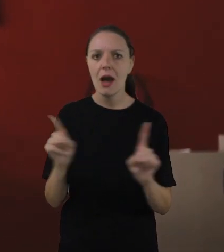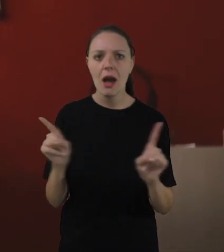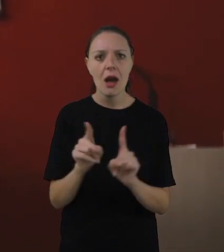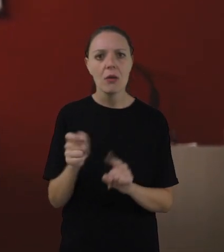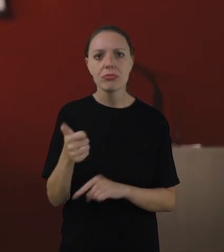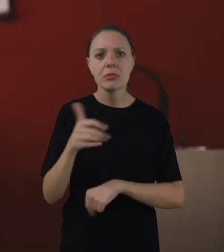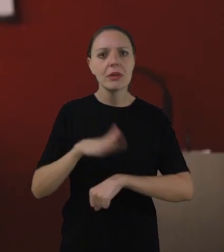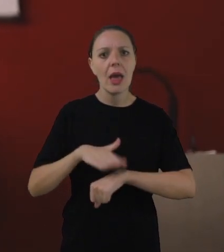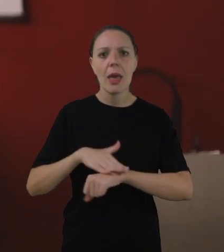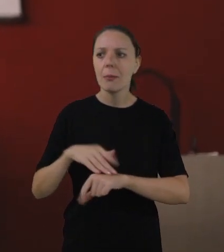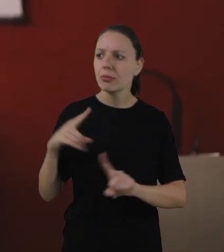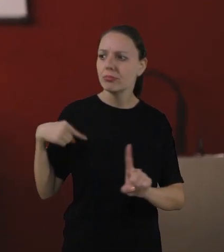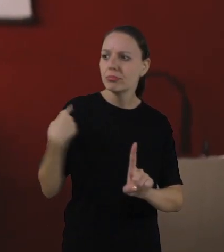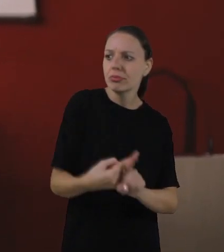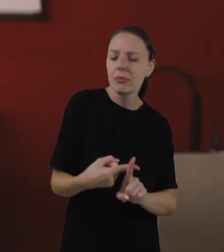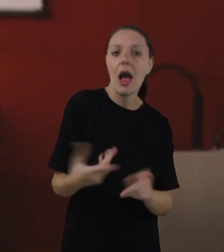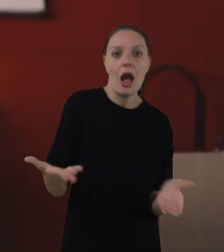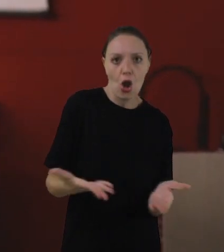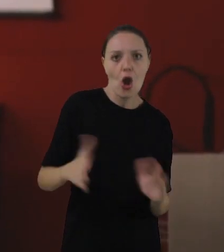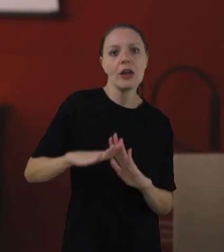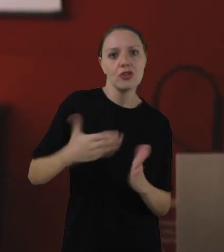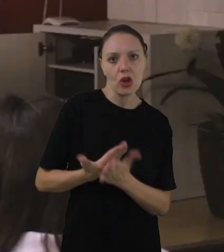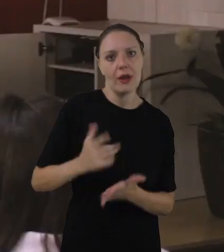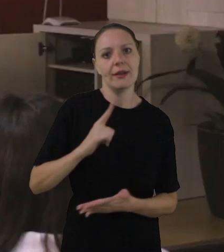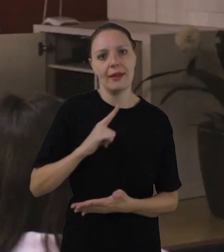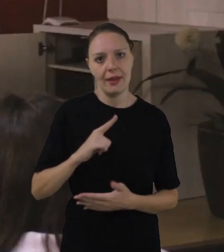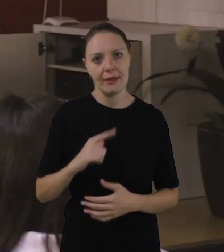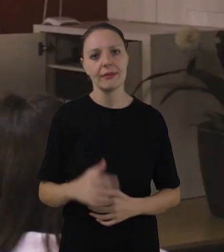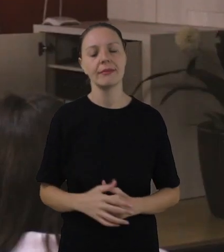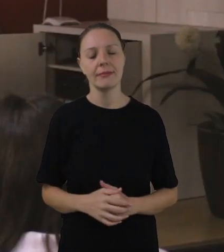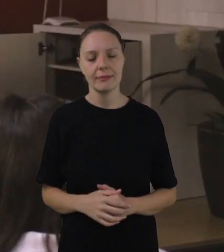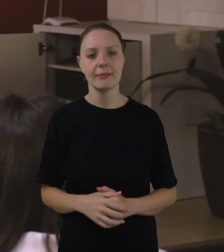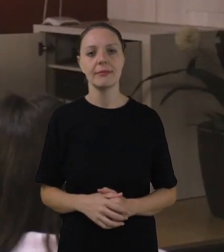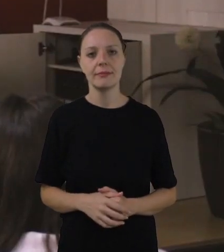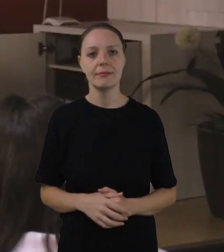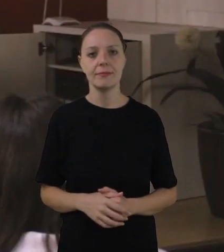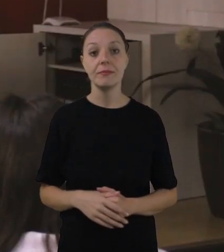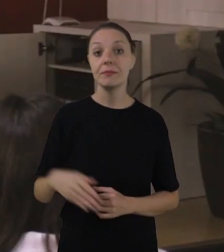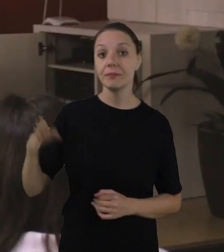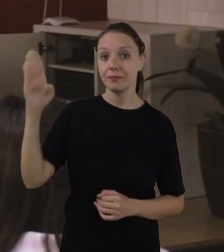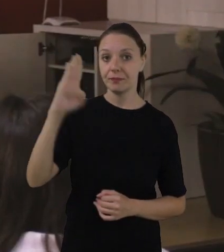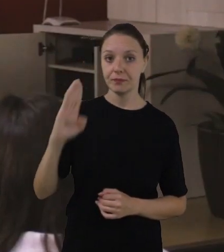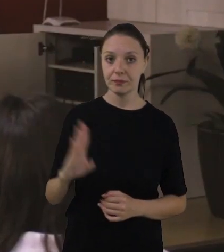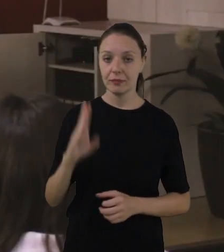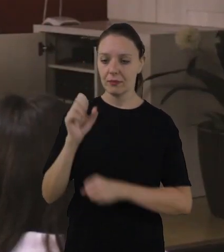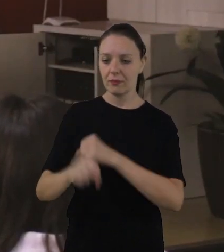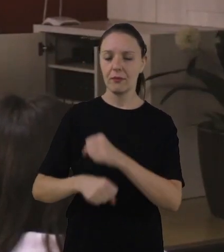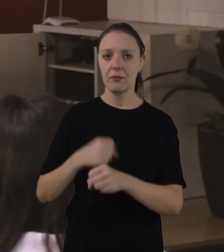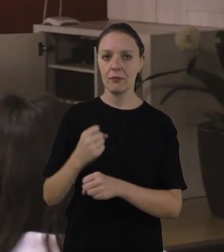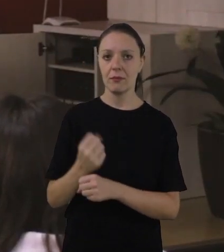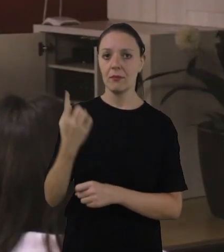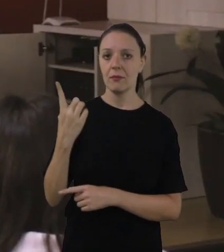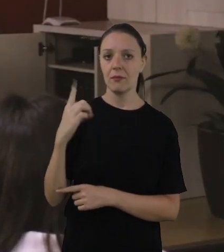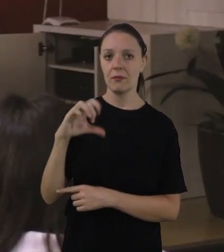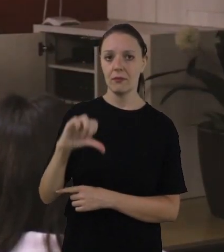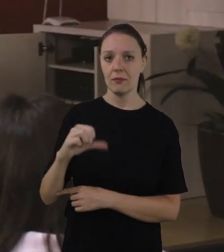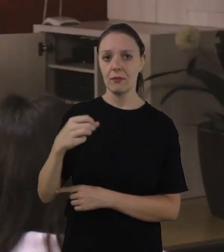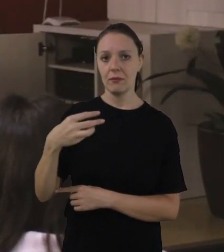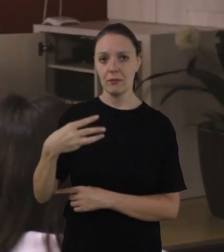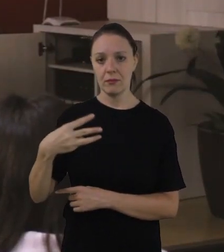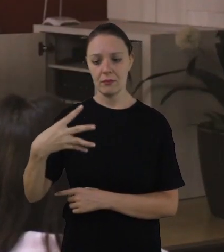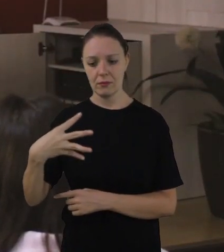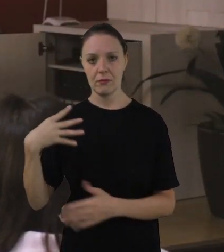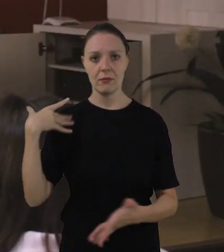tempo como sociedade que a gente tem escola, beleza. E no Brasil é a partir de 1934 que vem para cá. Mas aonde que eu quero